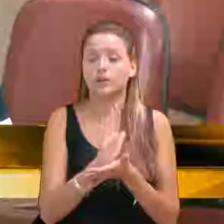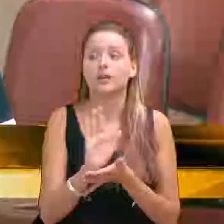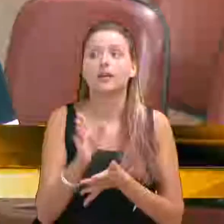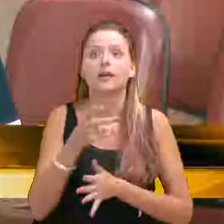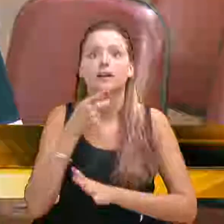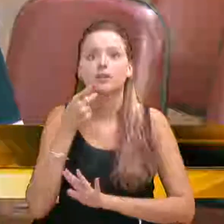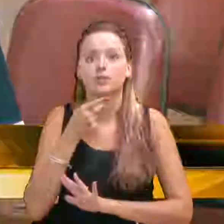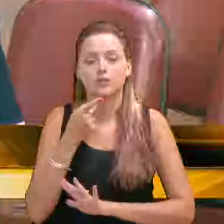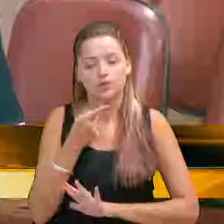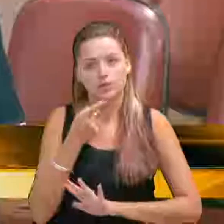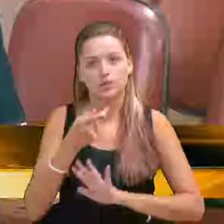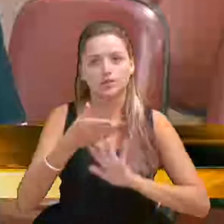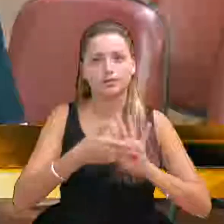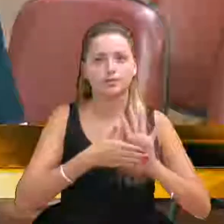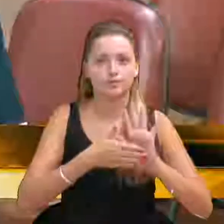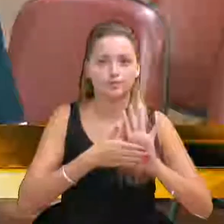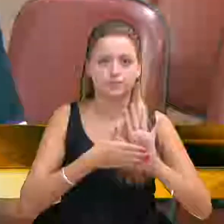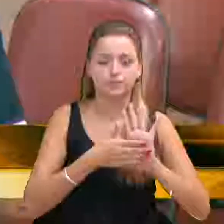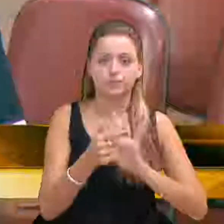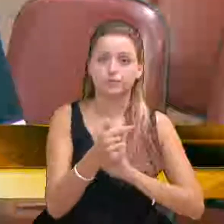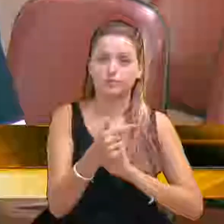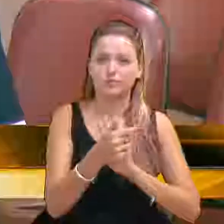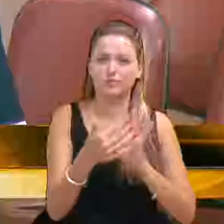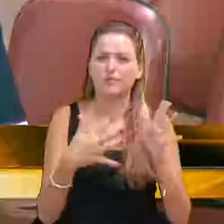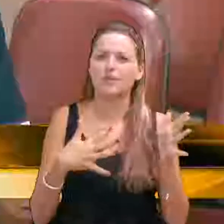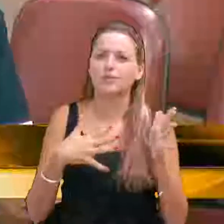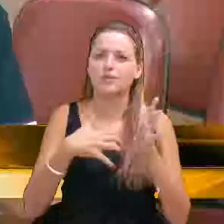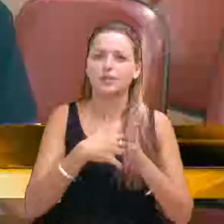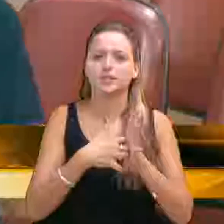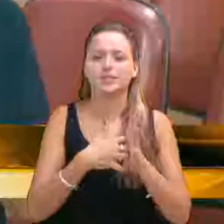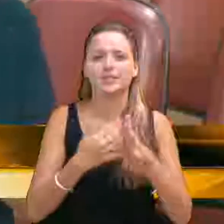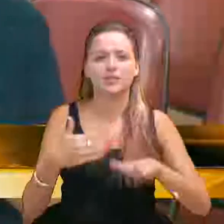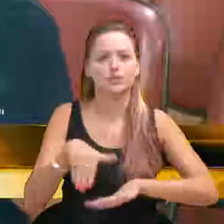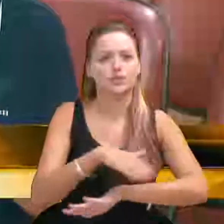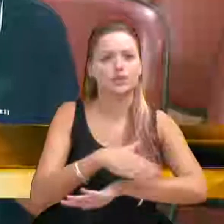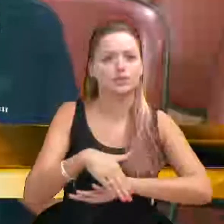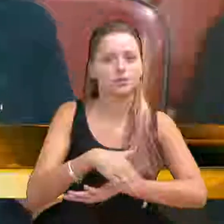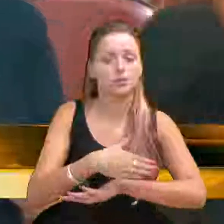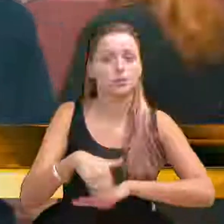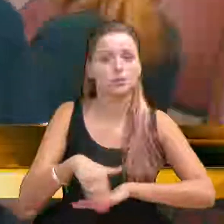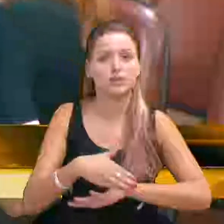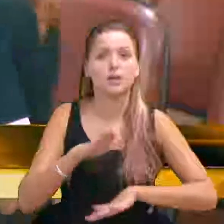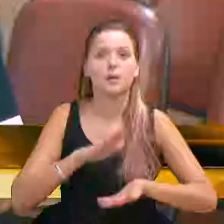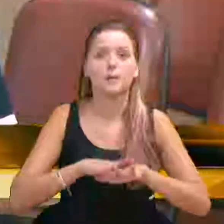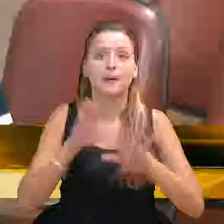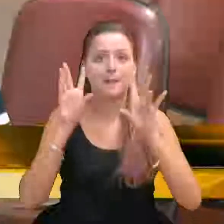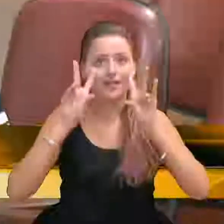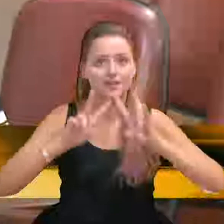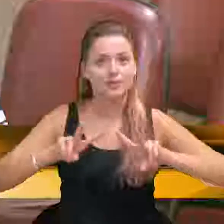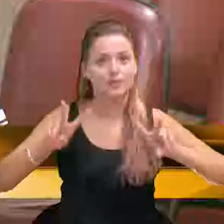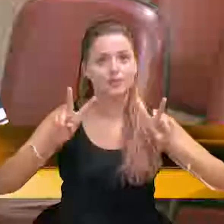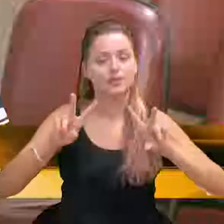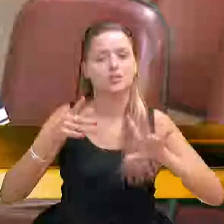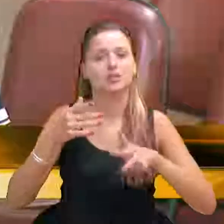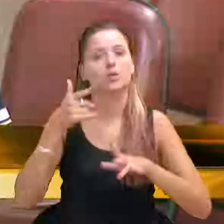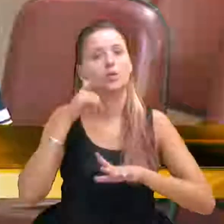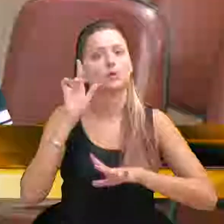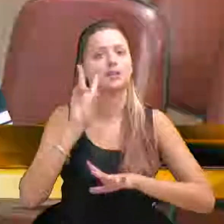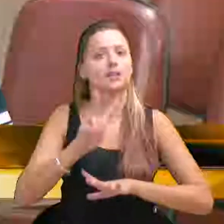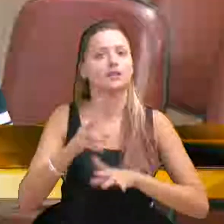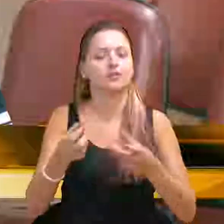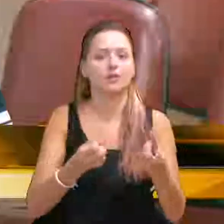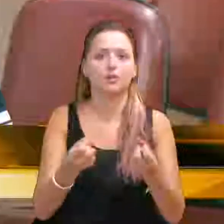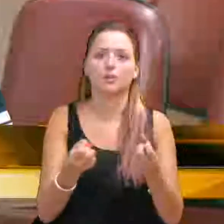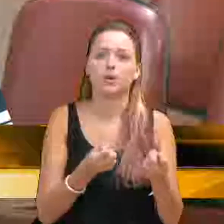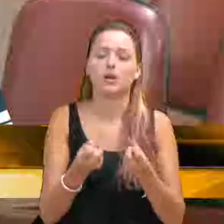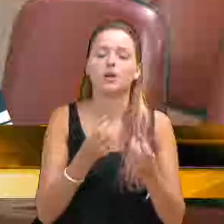sugere que a medida proporcione a redução de acidentes nas rodovias em razão de maior visibilidade dos veículos. Visto o tempo